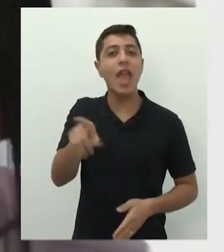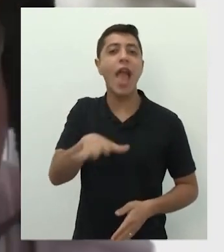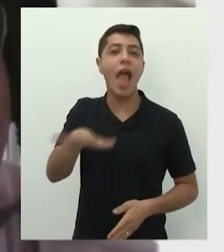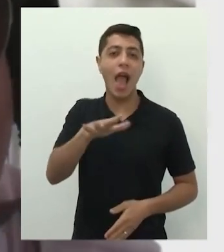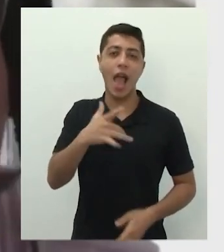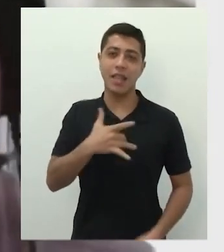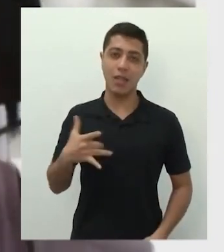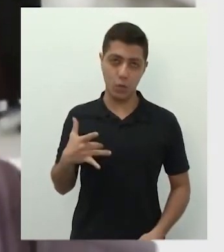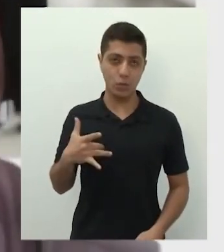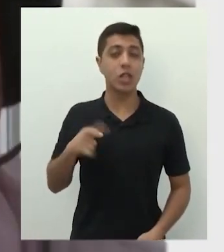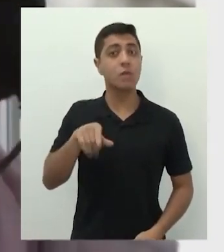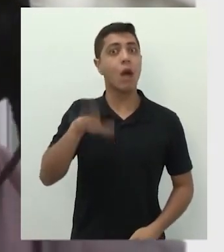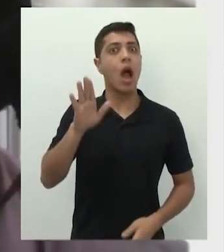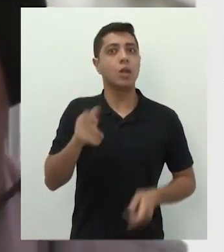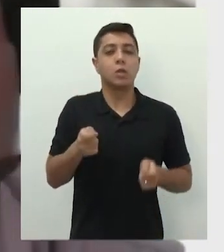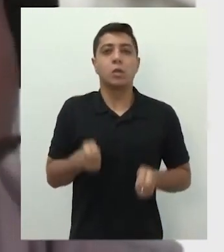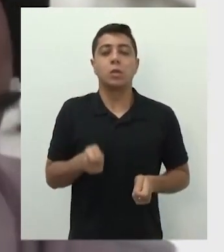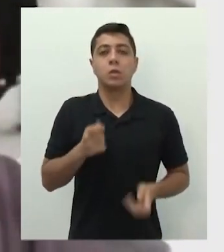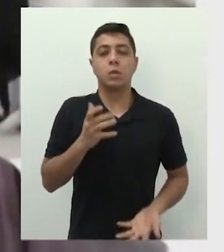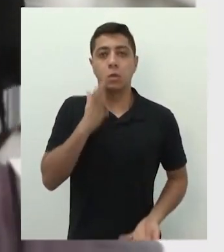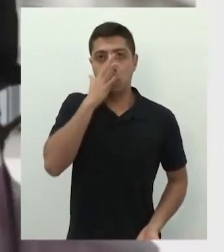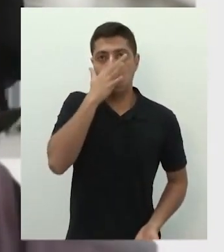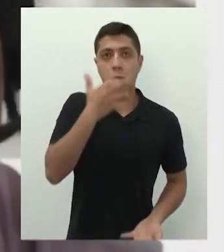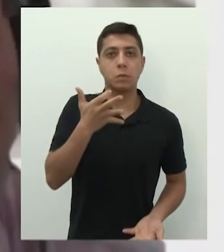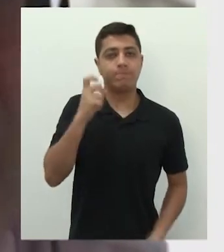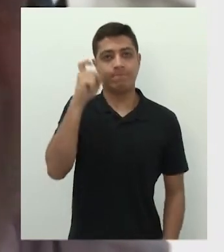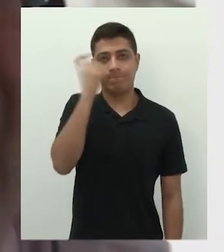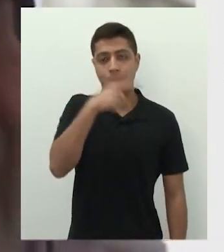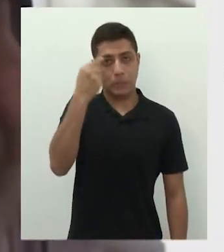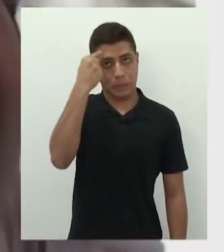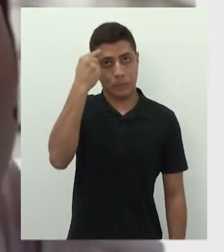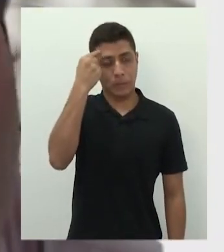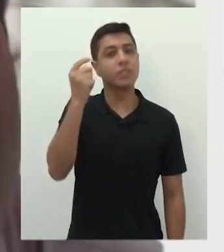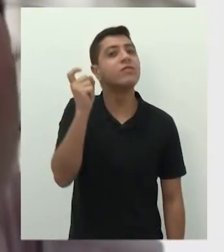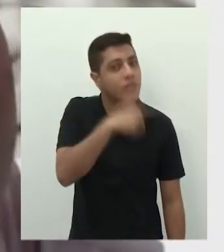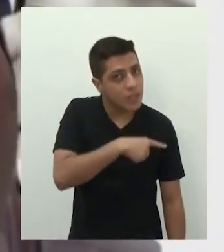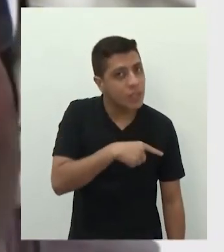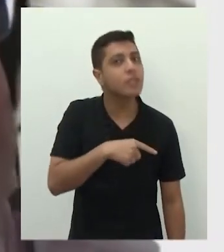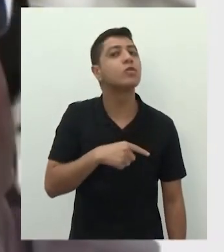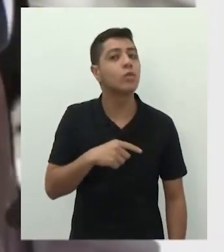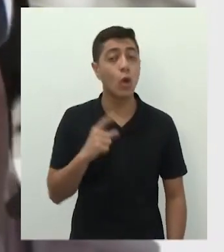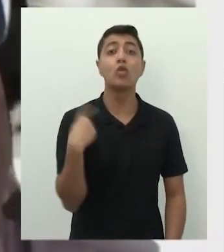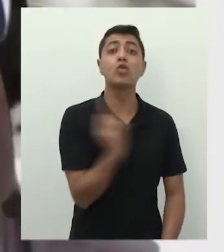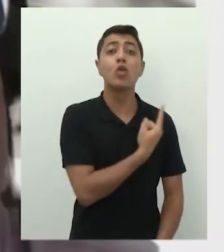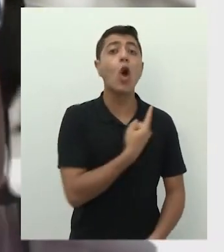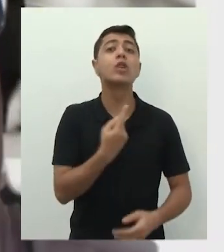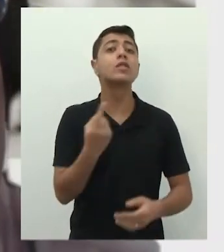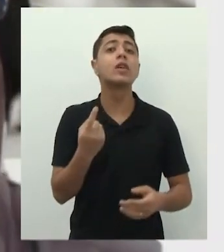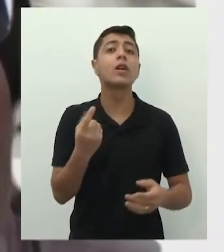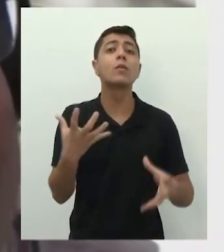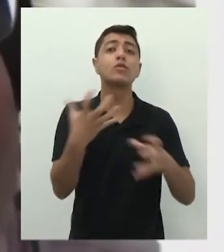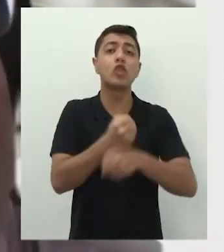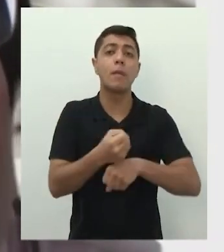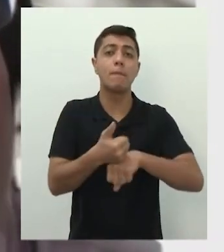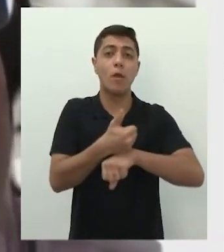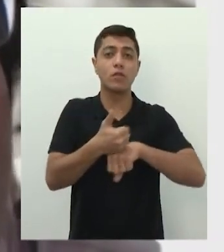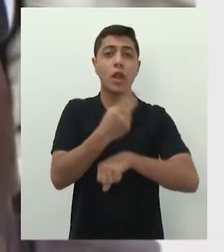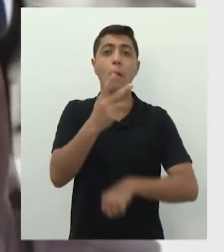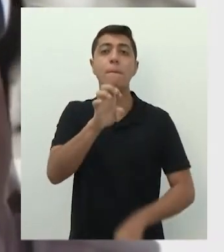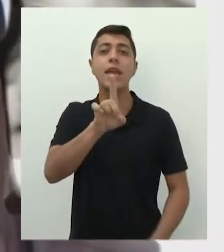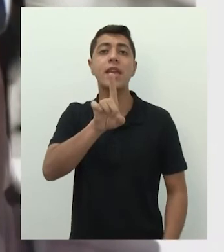e-mail também, se quiser mandar alguma coisa. Se vocês quiserem também, a gente pode combinar futuramente um outro encontro, uma pauta definida